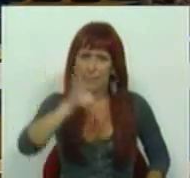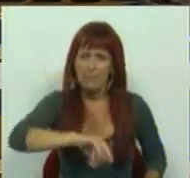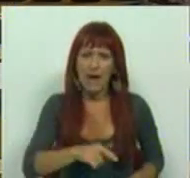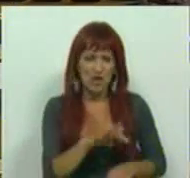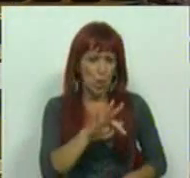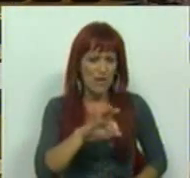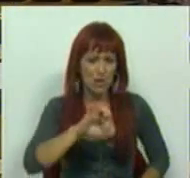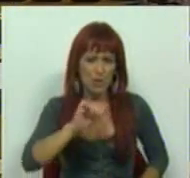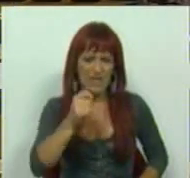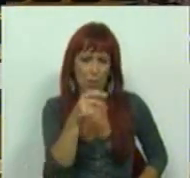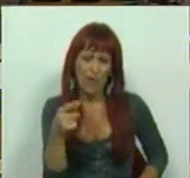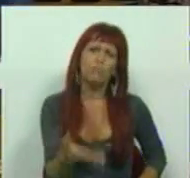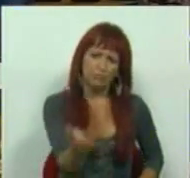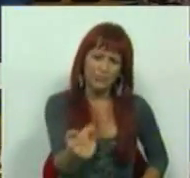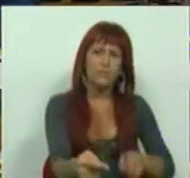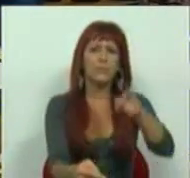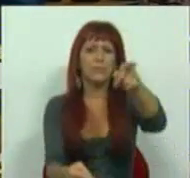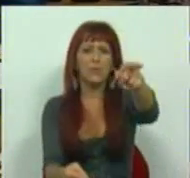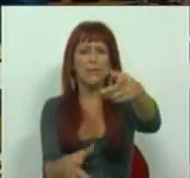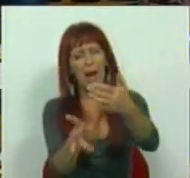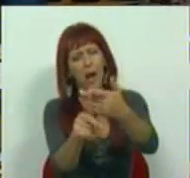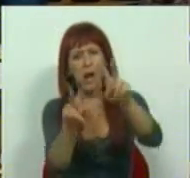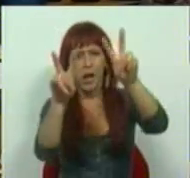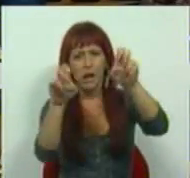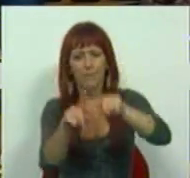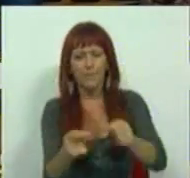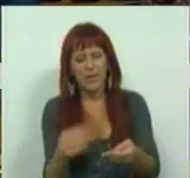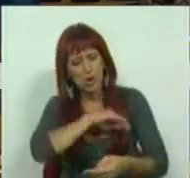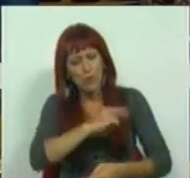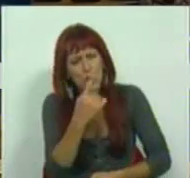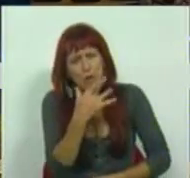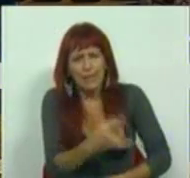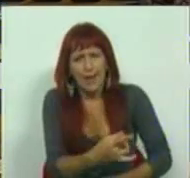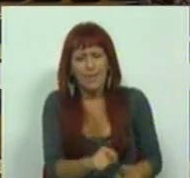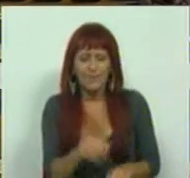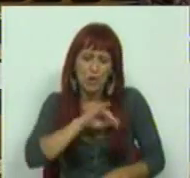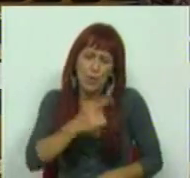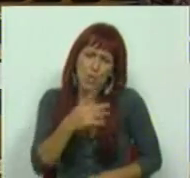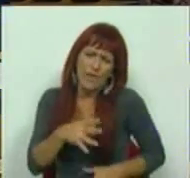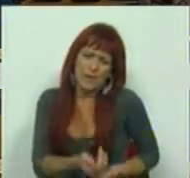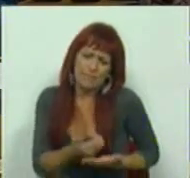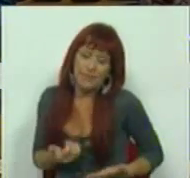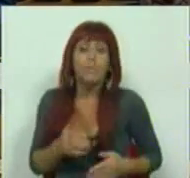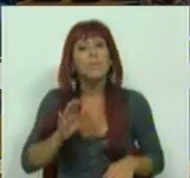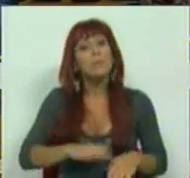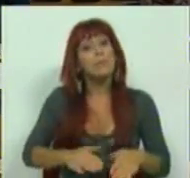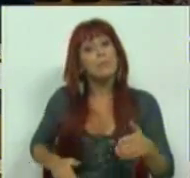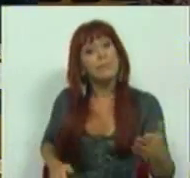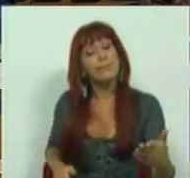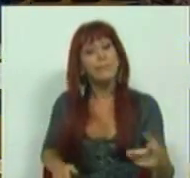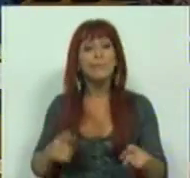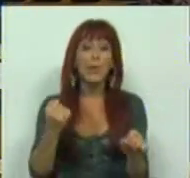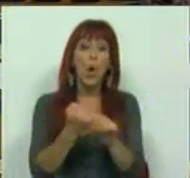de 485 euros, também vamos sorripiar um subsídio de Natal e um subsídio de férias. E com isso,